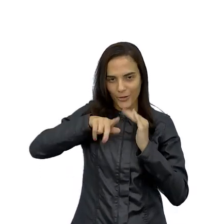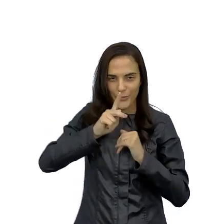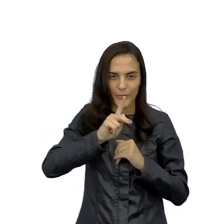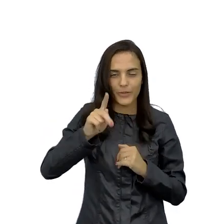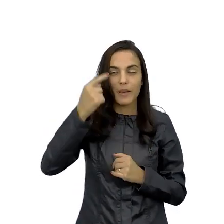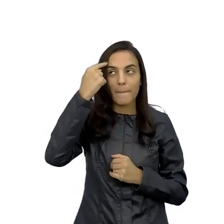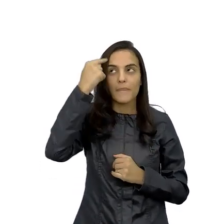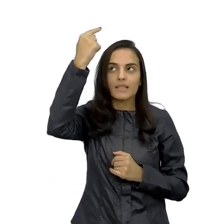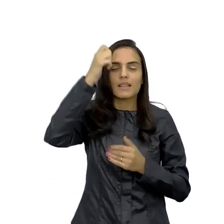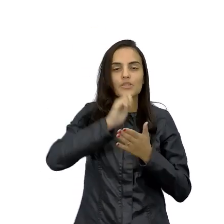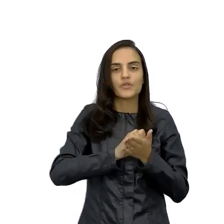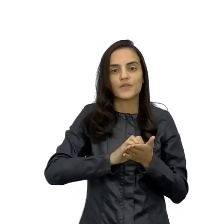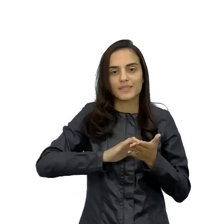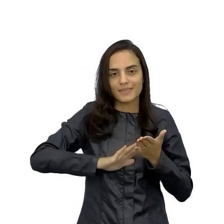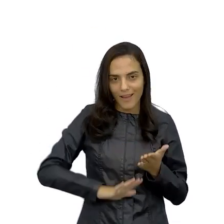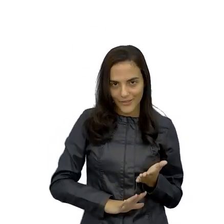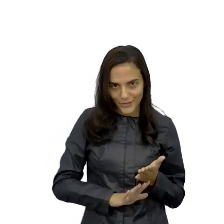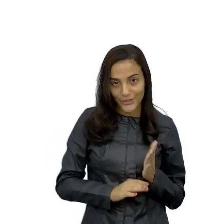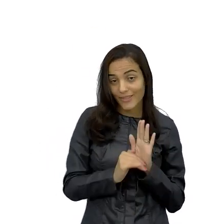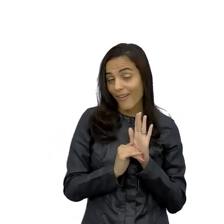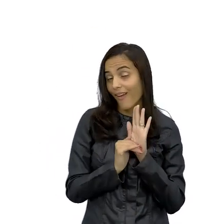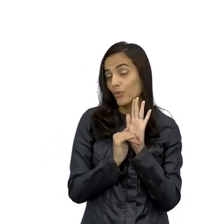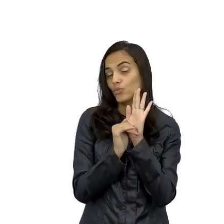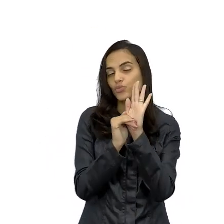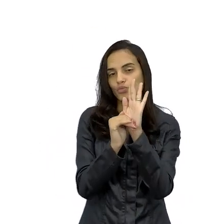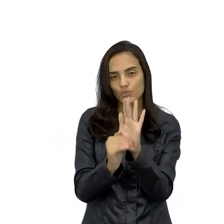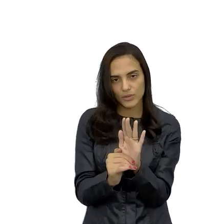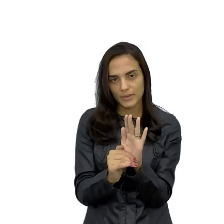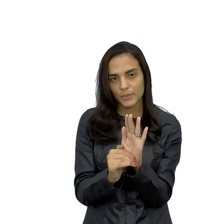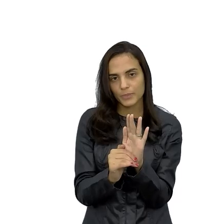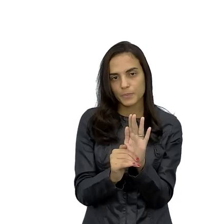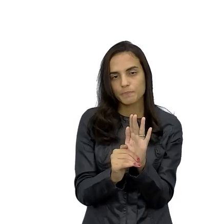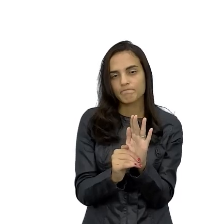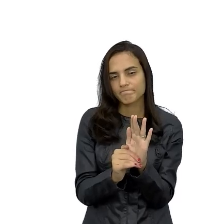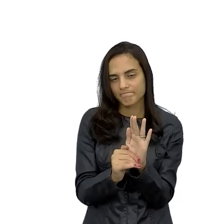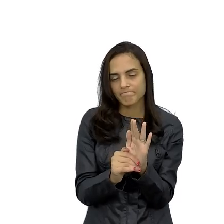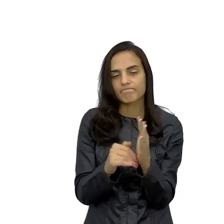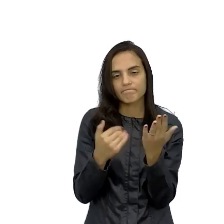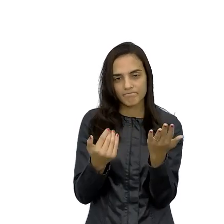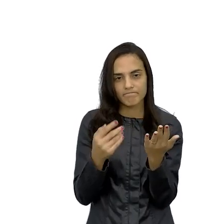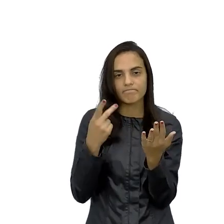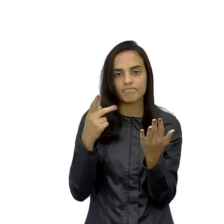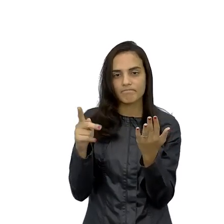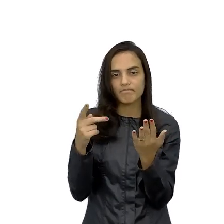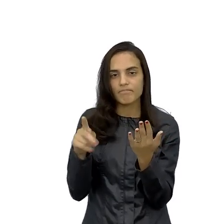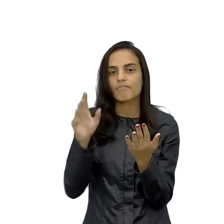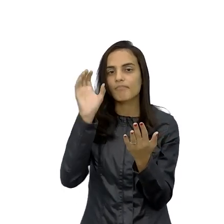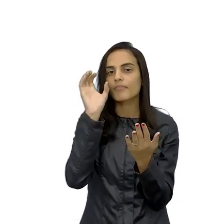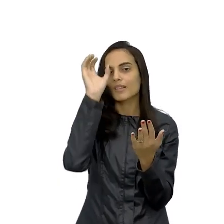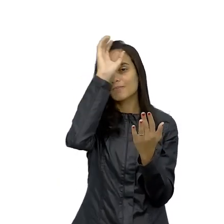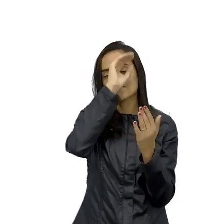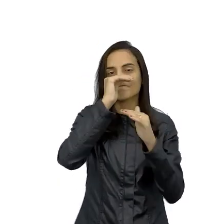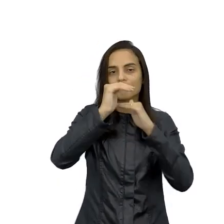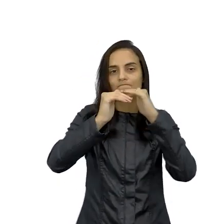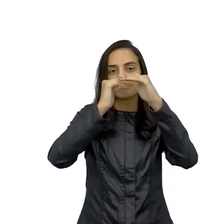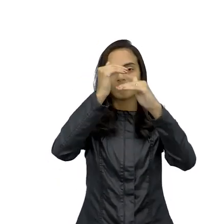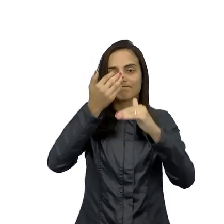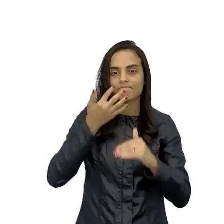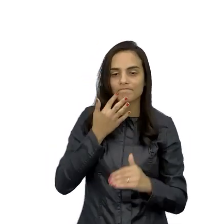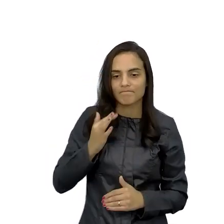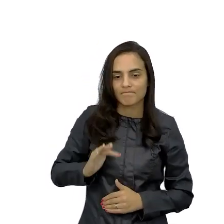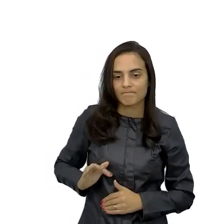pensar atividades que são extremamente diretivas para a intervenção e o avanço dessas